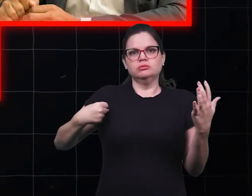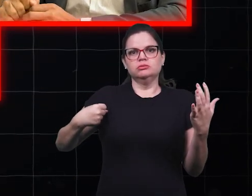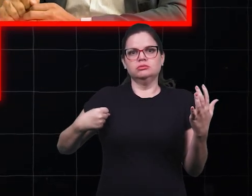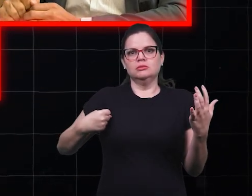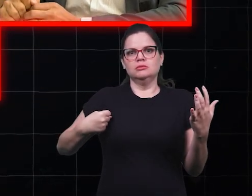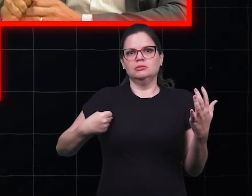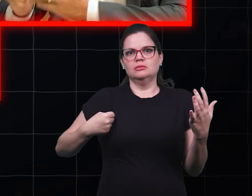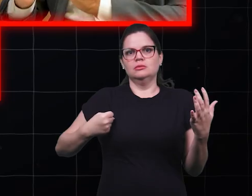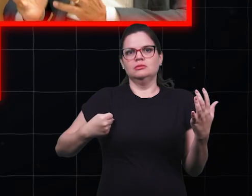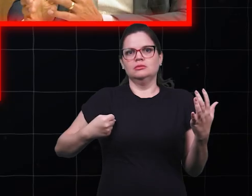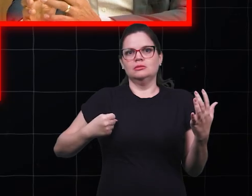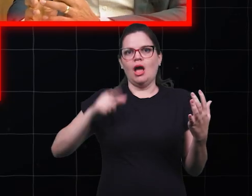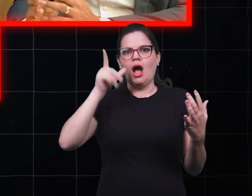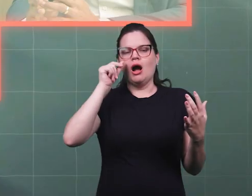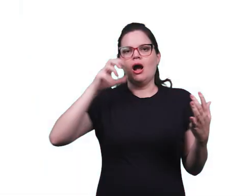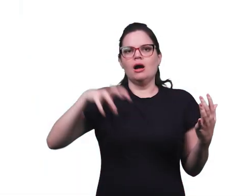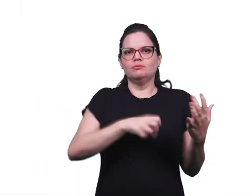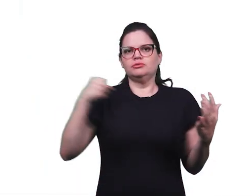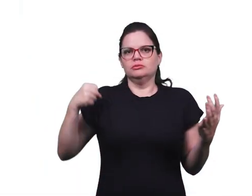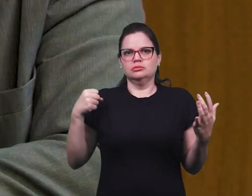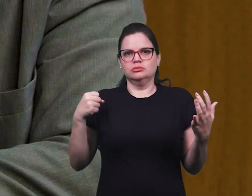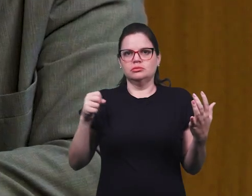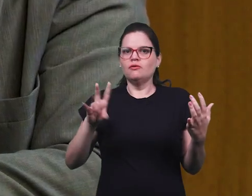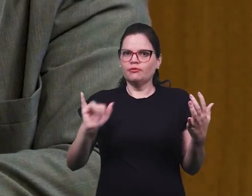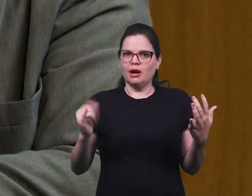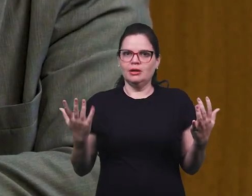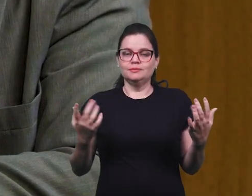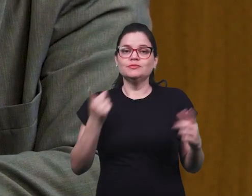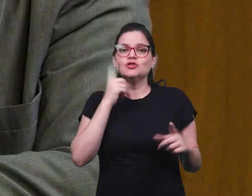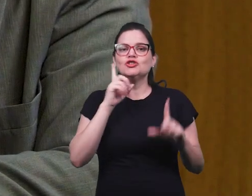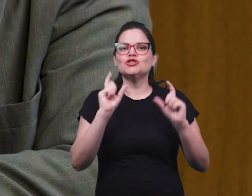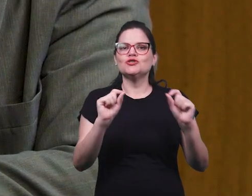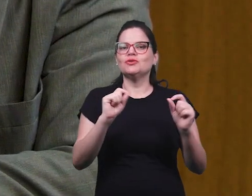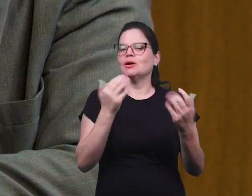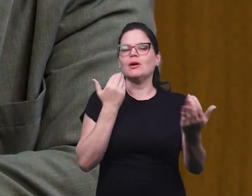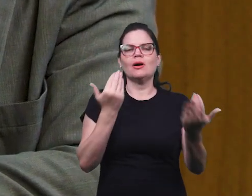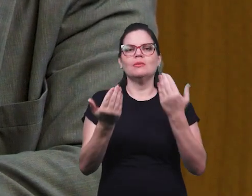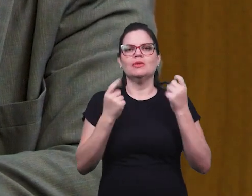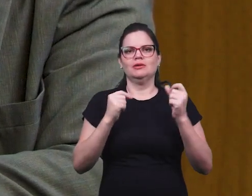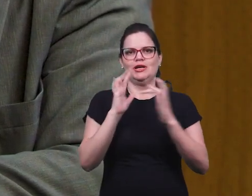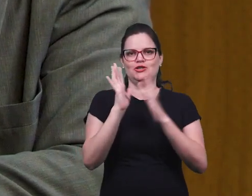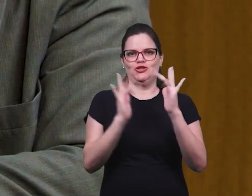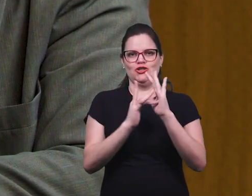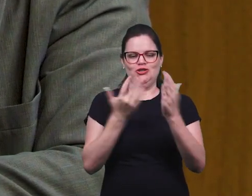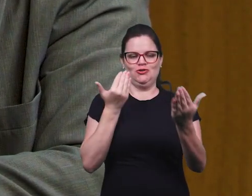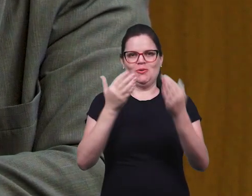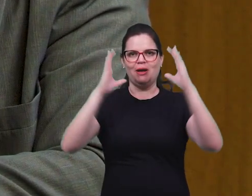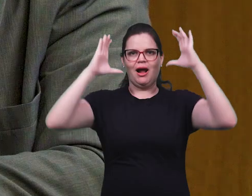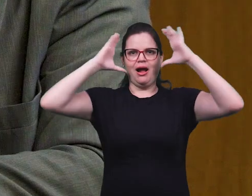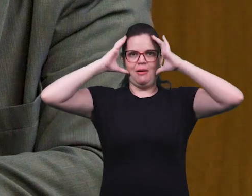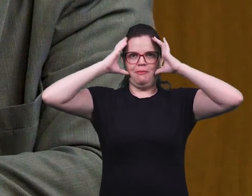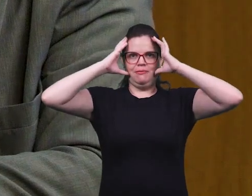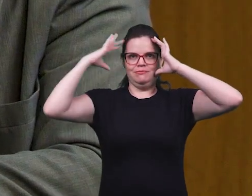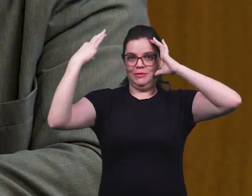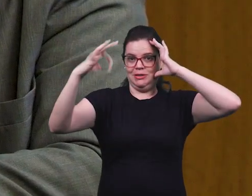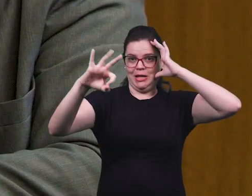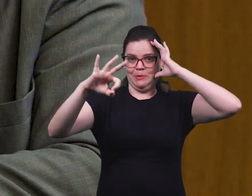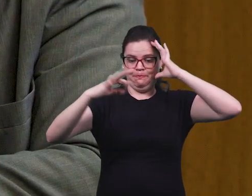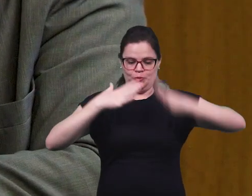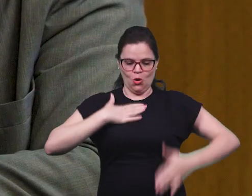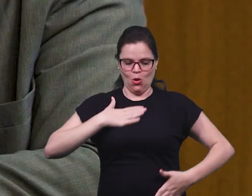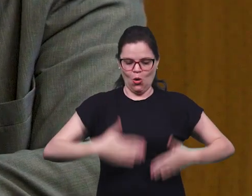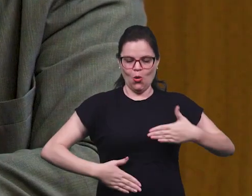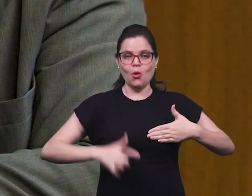retirada. E o que nós vamos ver isso? O cabeça da igreja é o Senhor Jesus. E o corpo é a